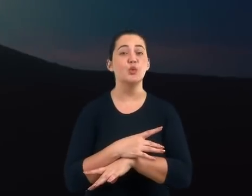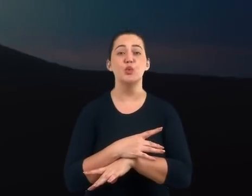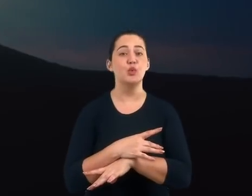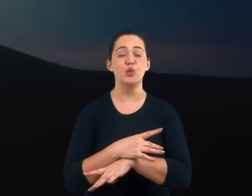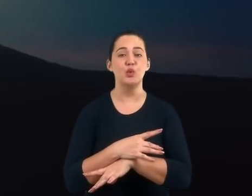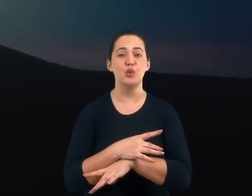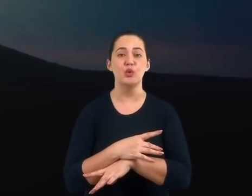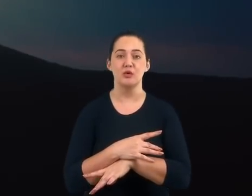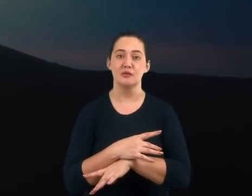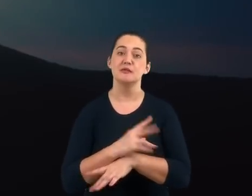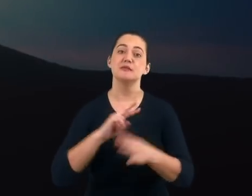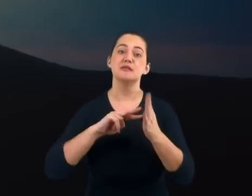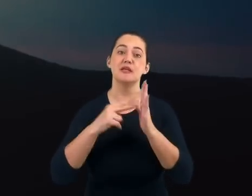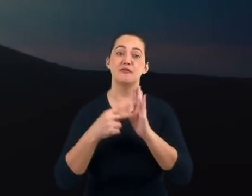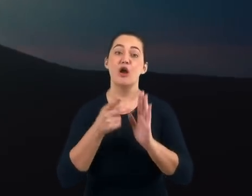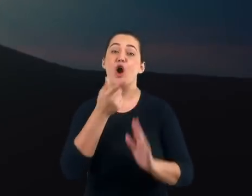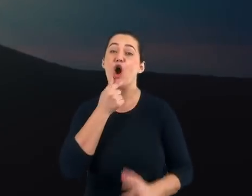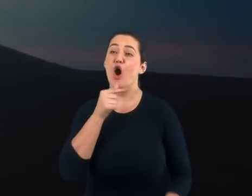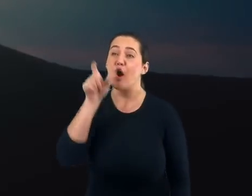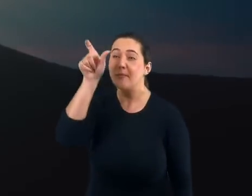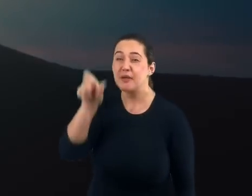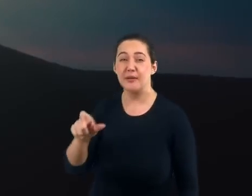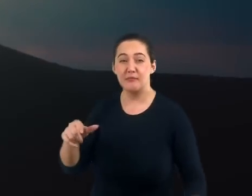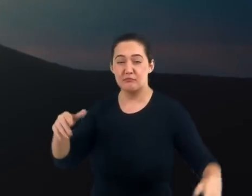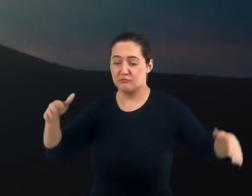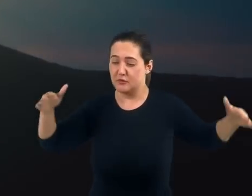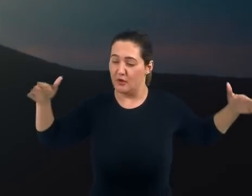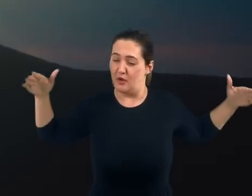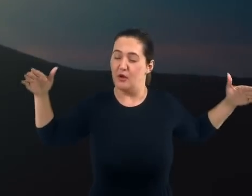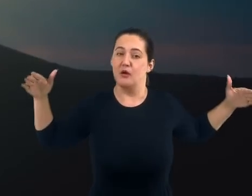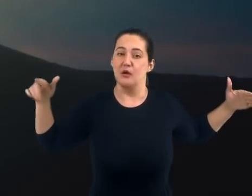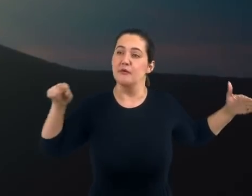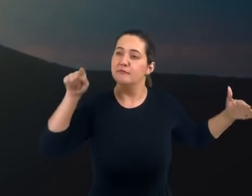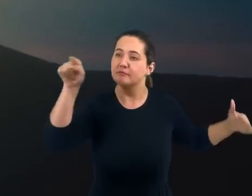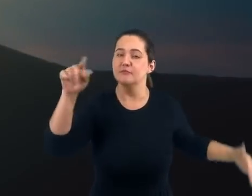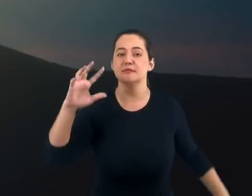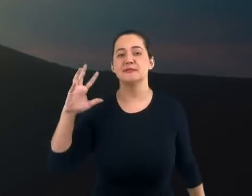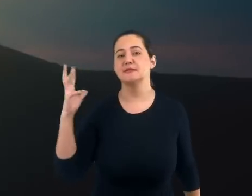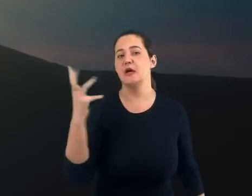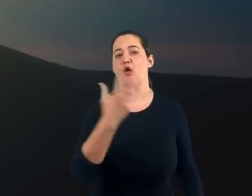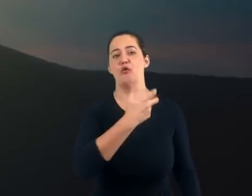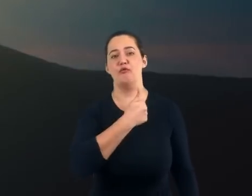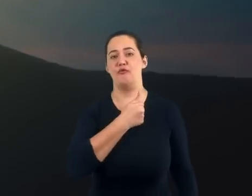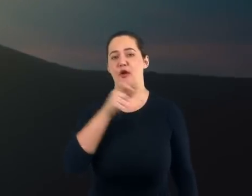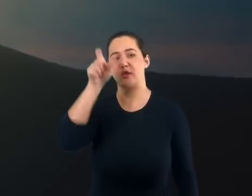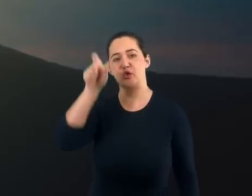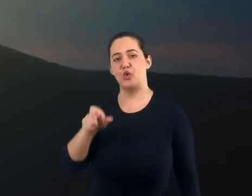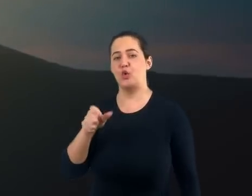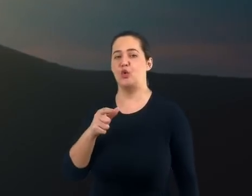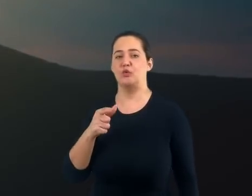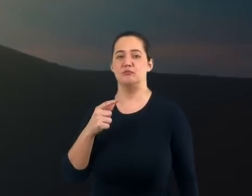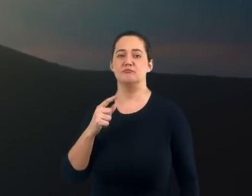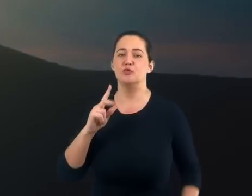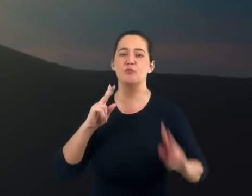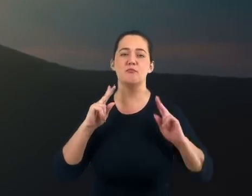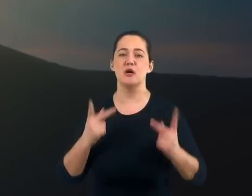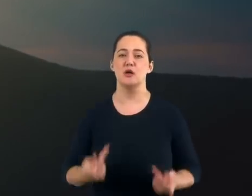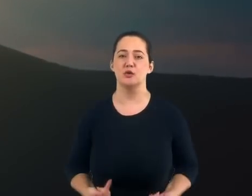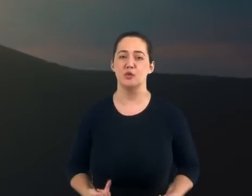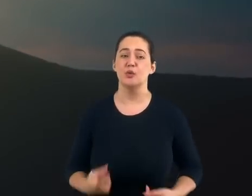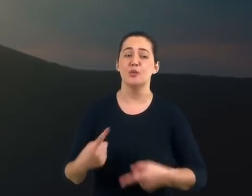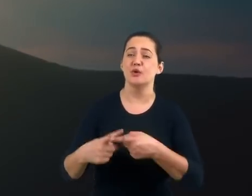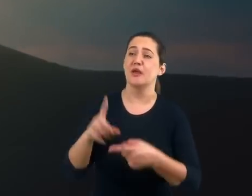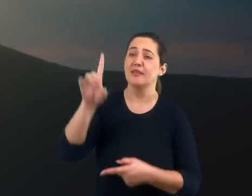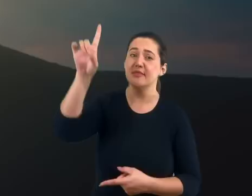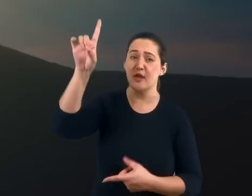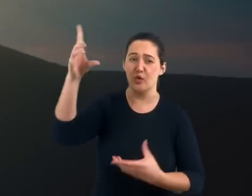com que aquele homem pendurado na cruz se tornasse o Salvador da humanidade. Afinal de contas, ele era